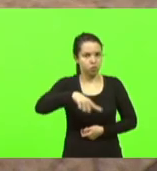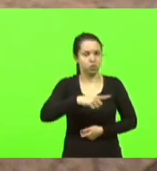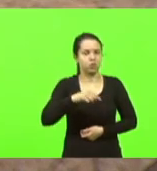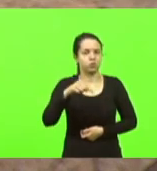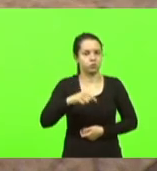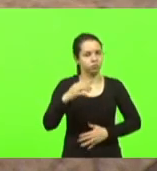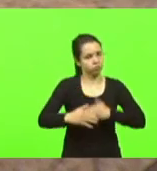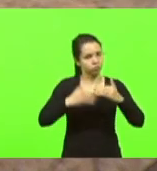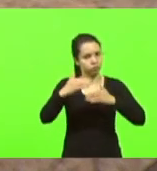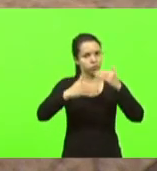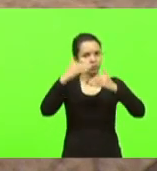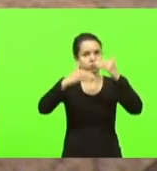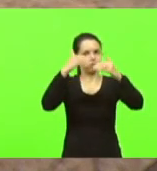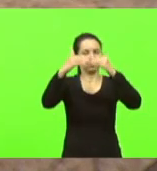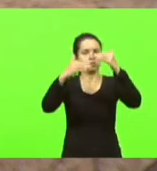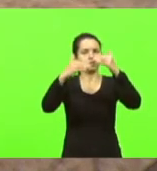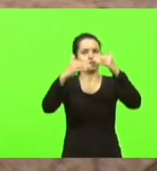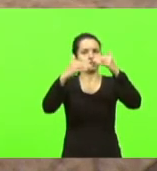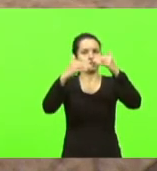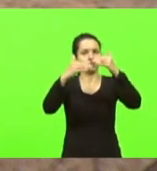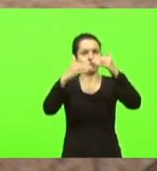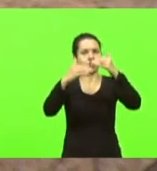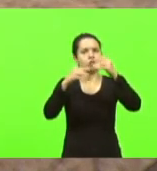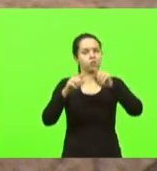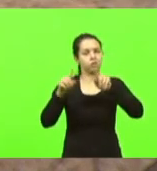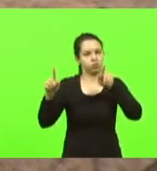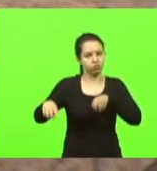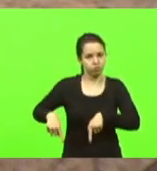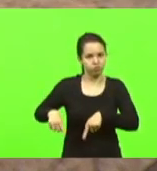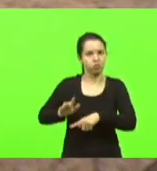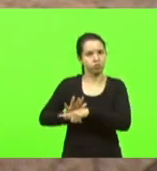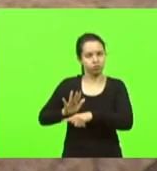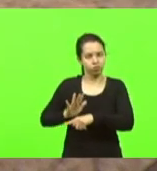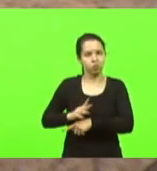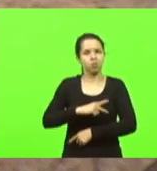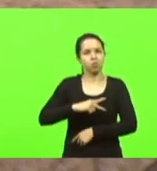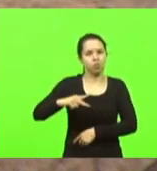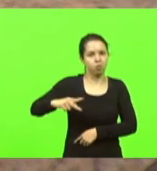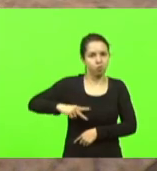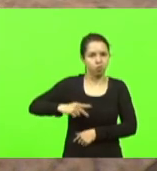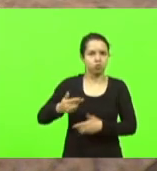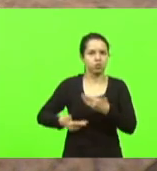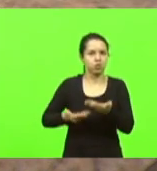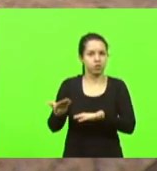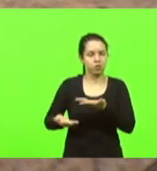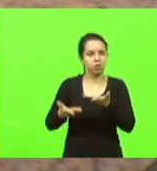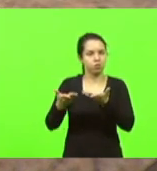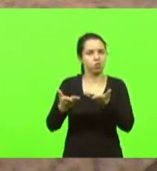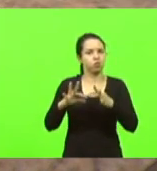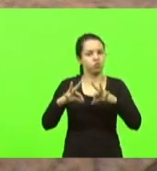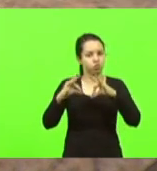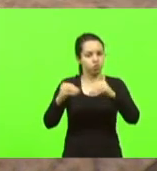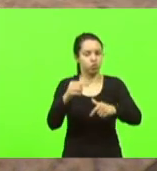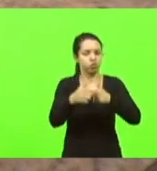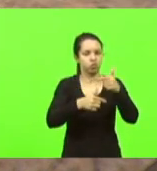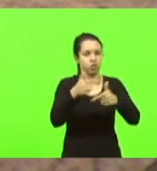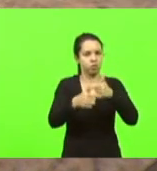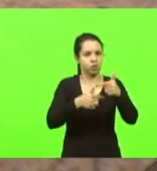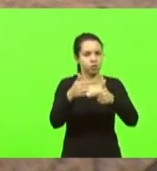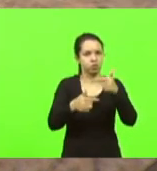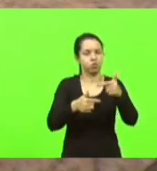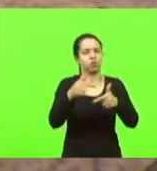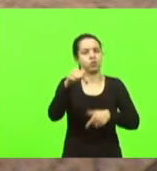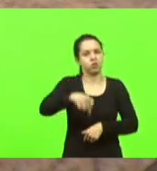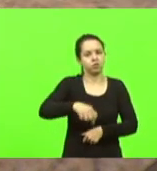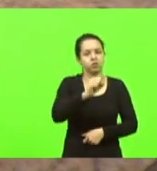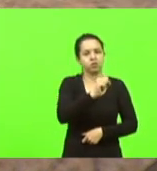avançamos em favor do funcionalismo público em detrimento do tratamento de todos os trabalhadores catarinenses